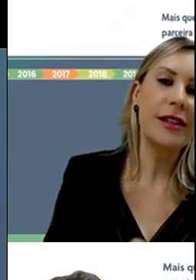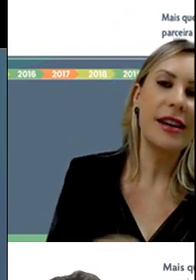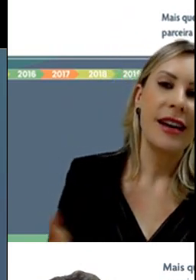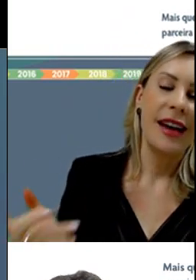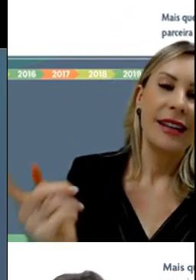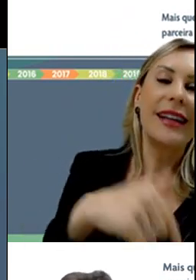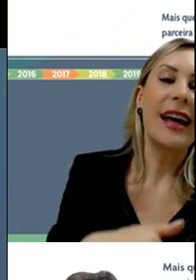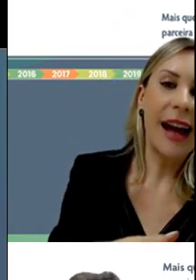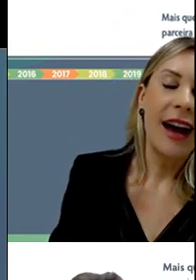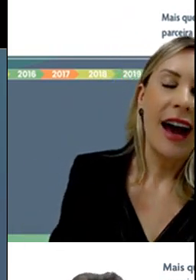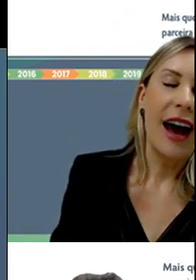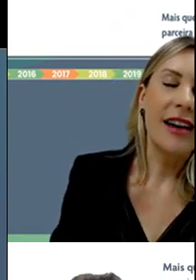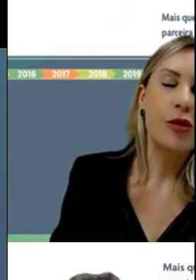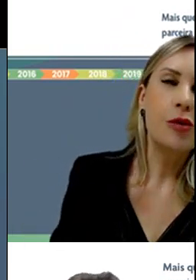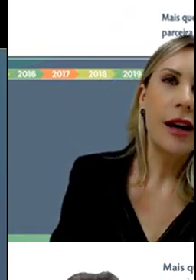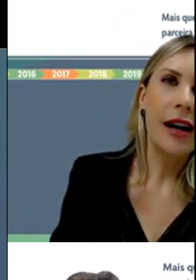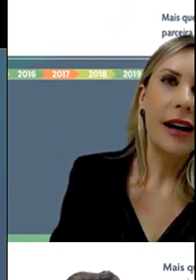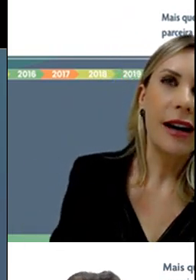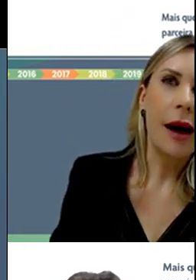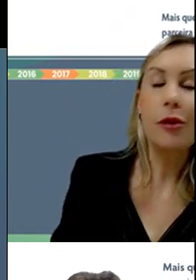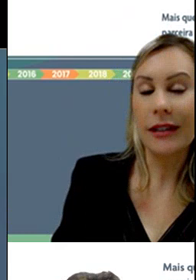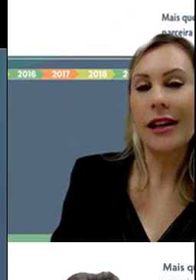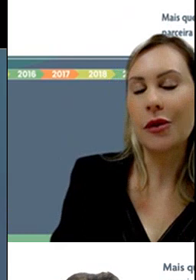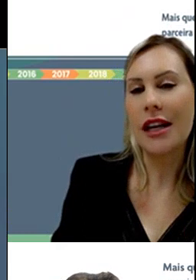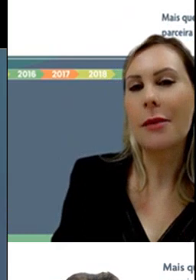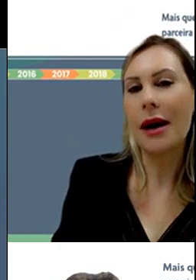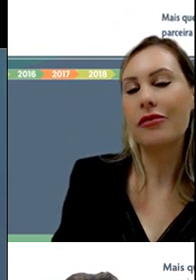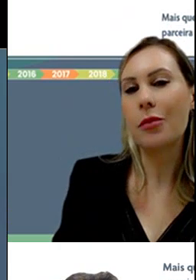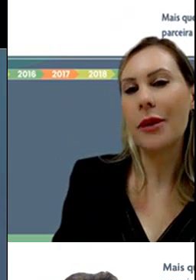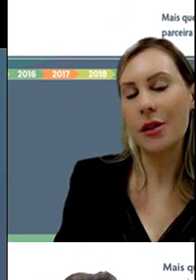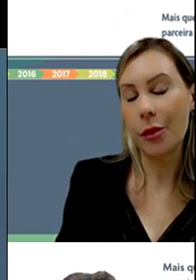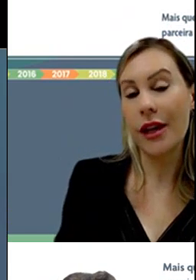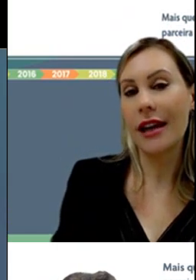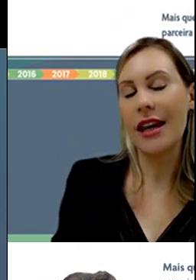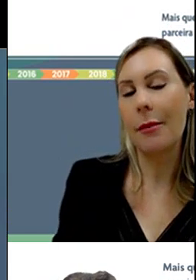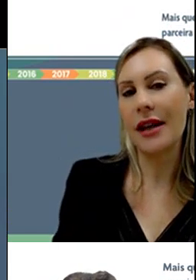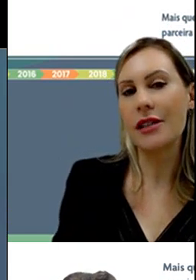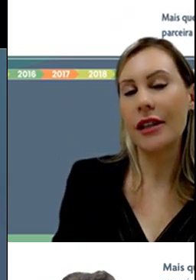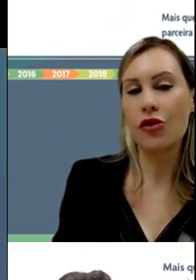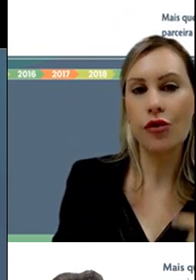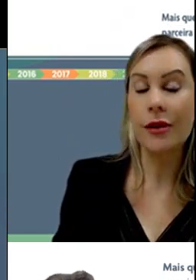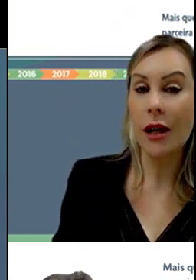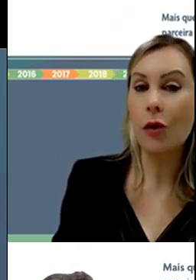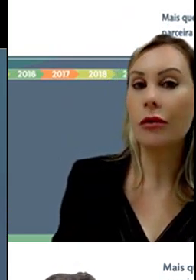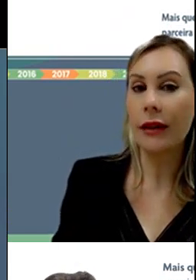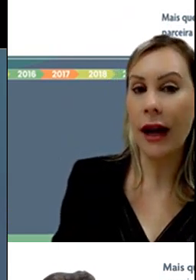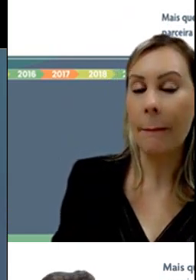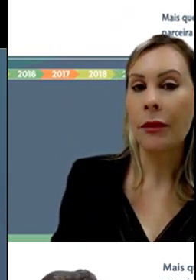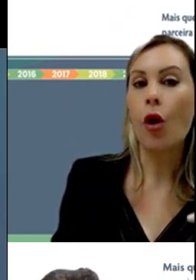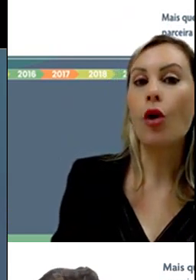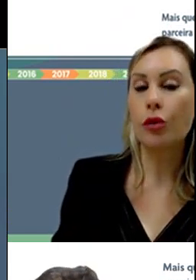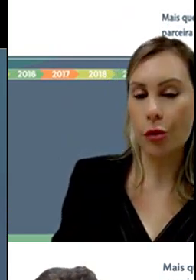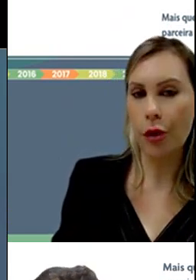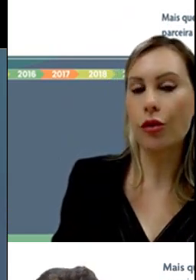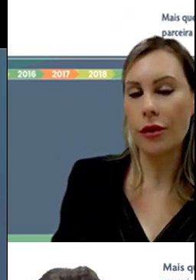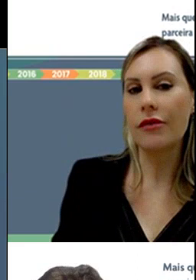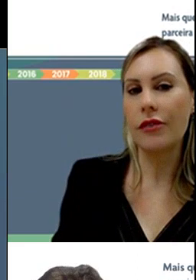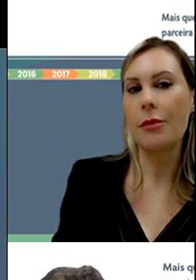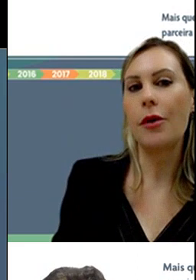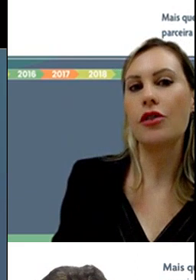certeza você trará a sua aposentadoria para a Funpresp, porque aqui é mais vantajoso, sem contar